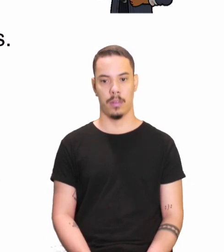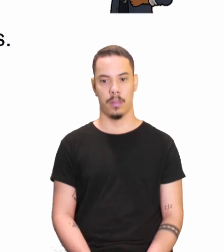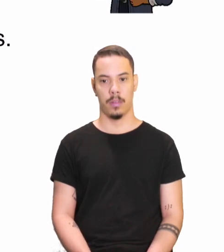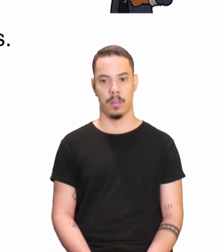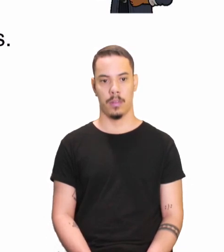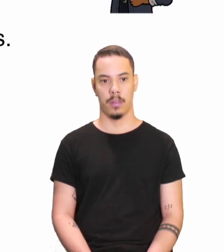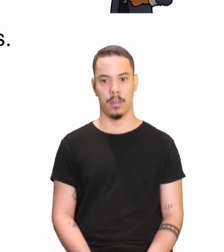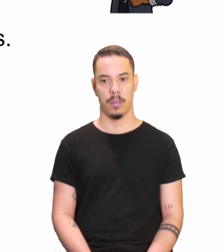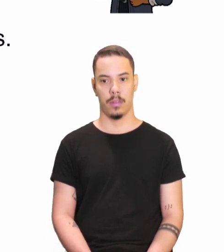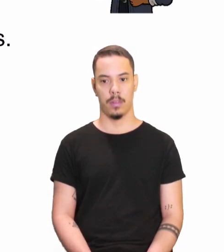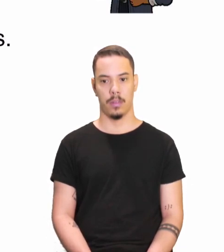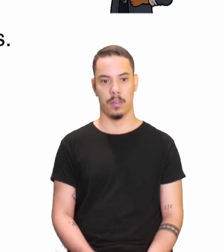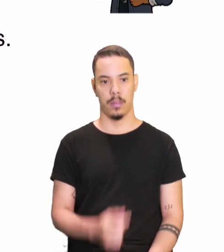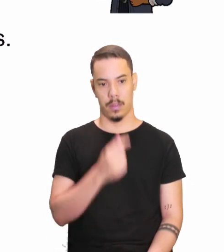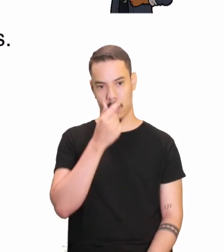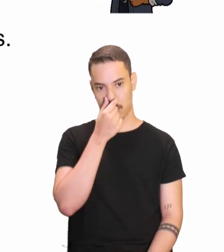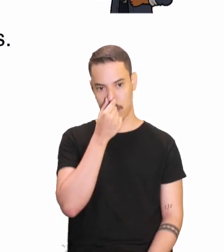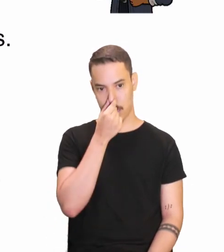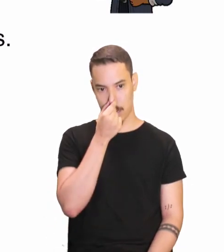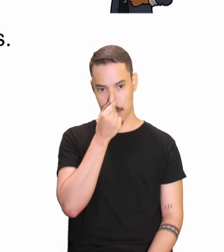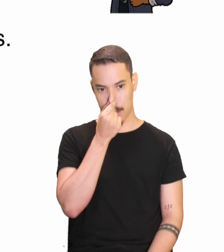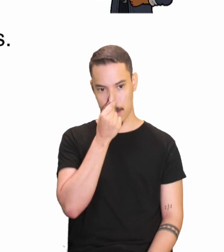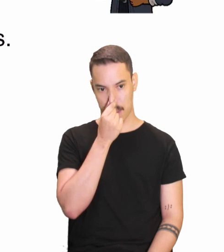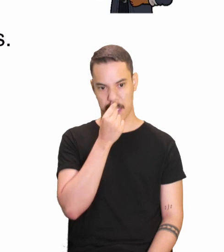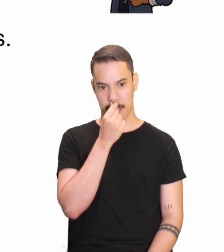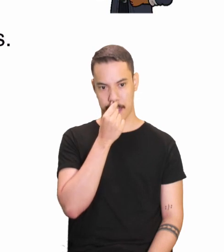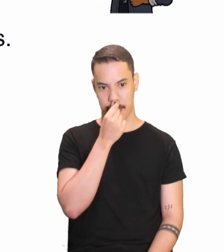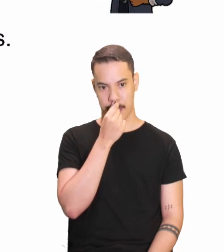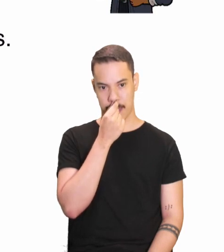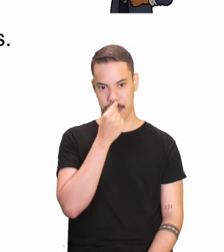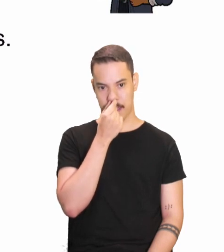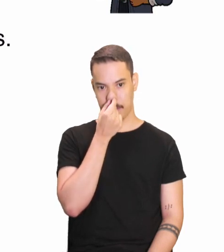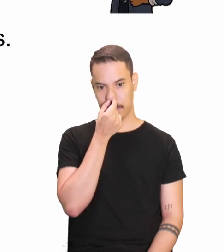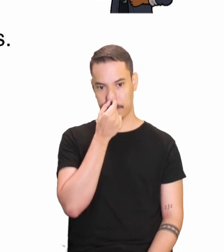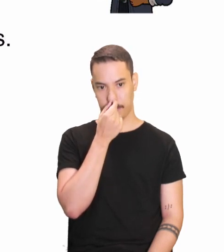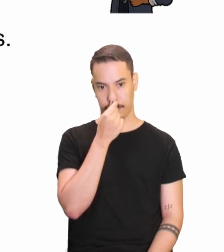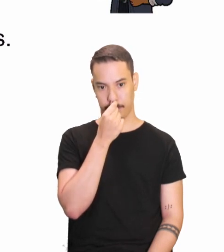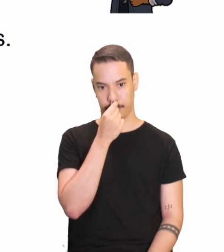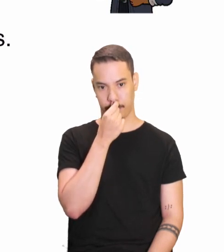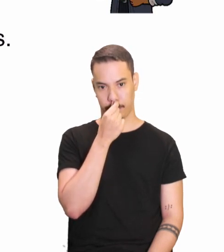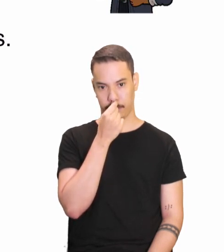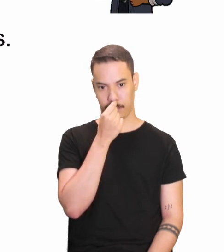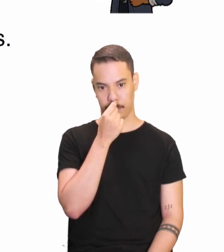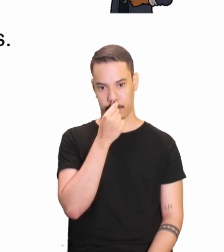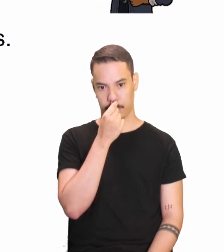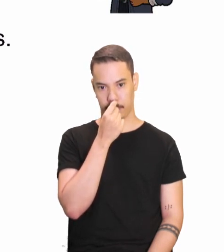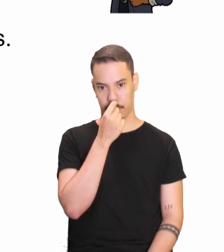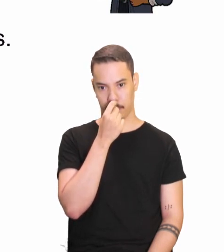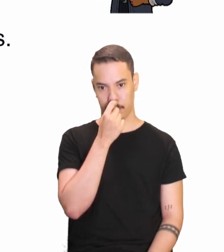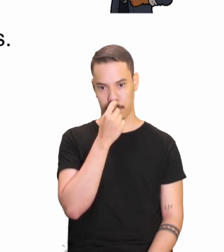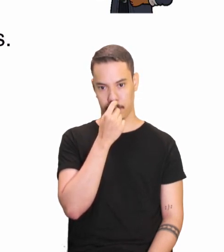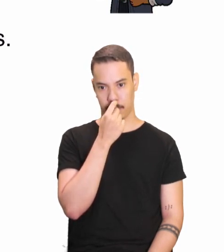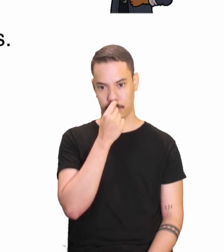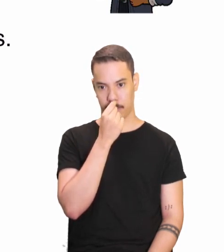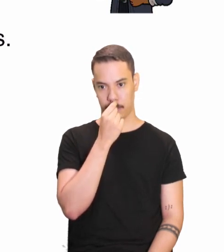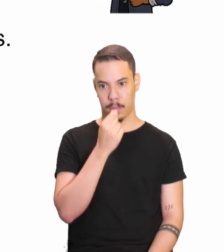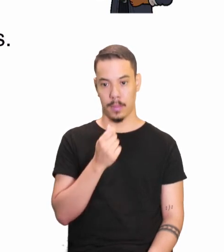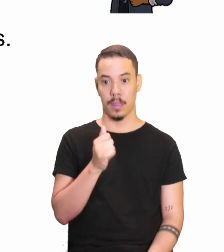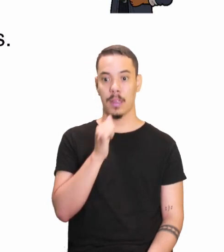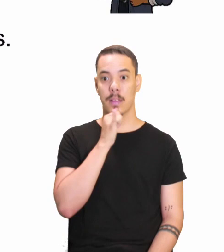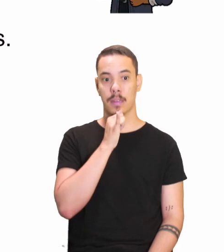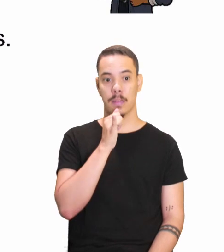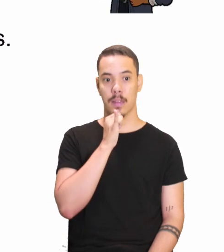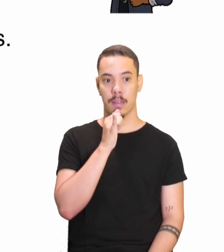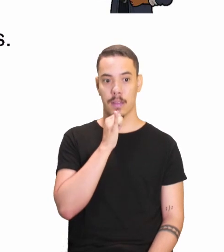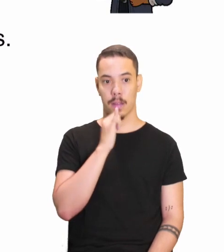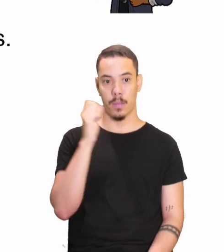árvore contribui para a qualidade do ar que respiramos. Viu só? 4